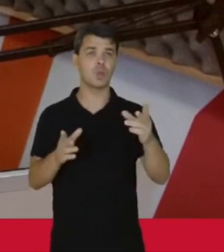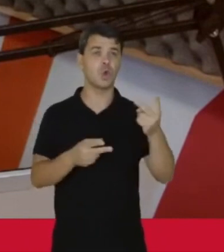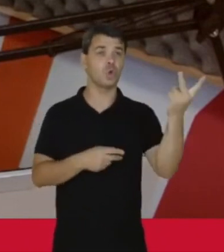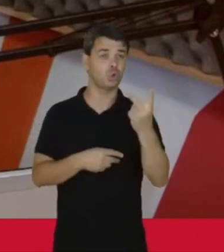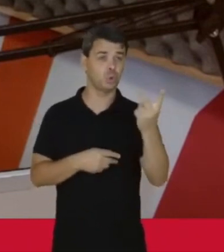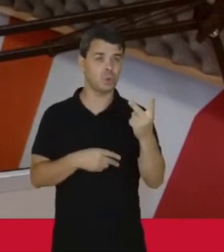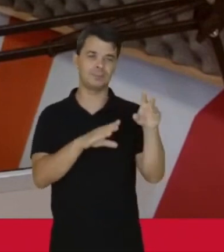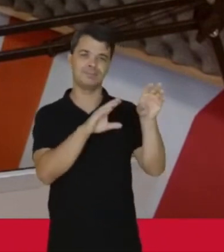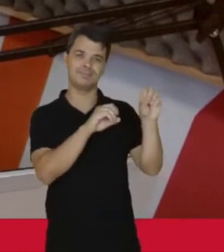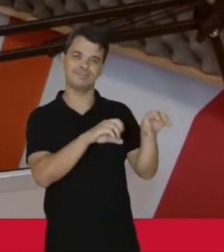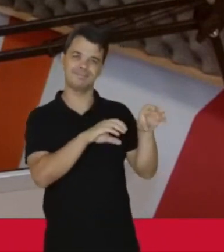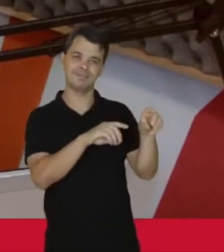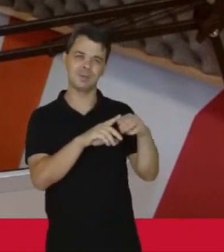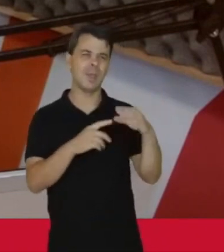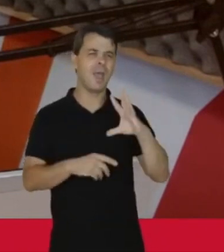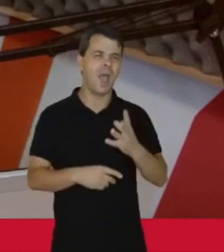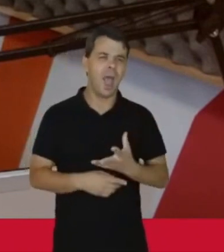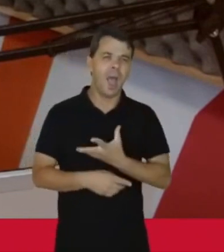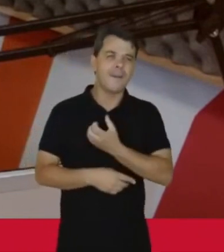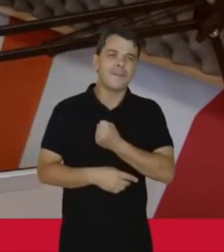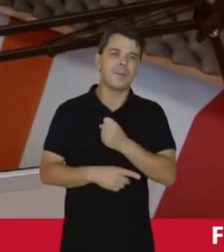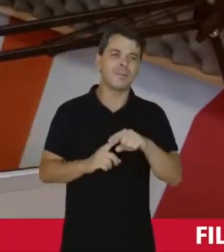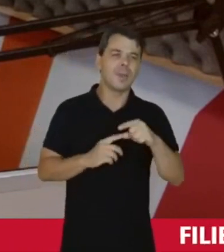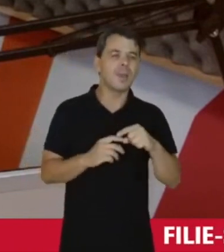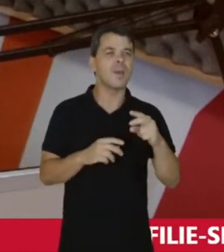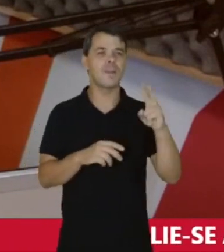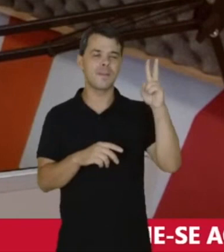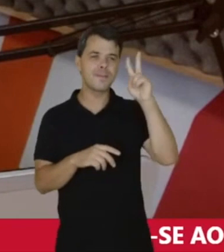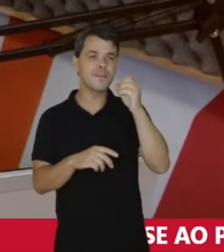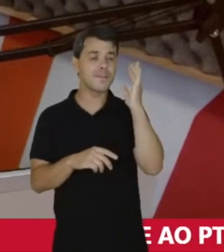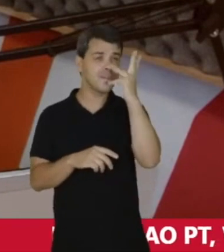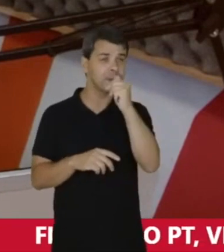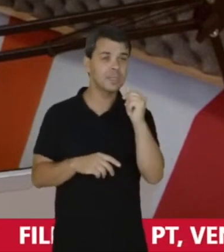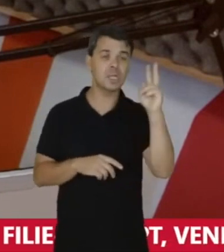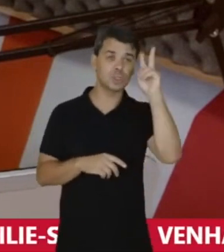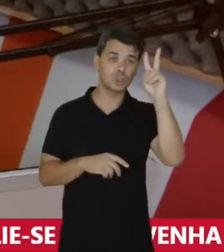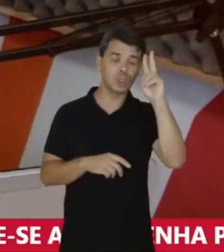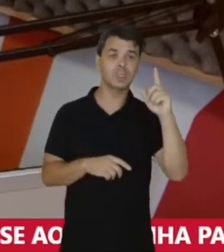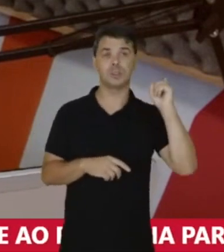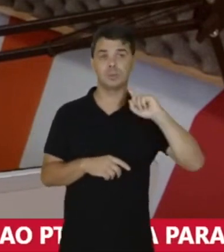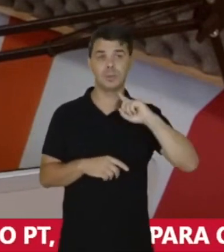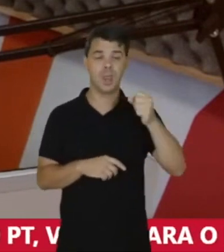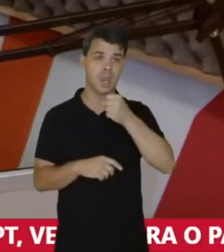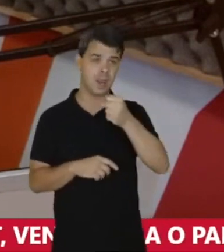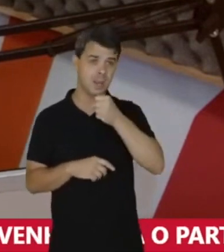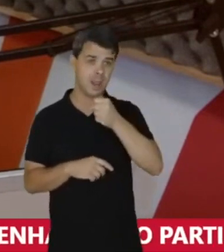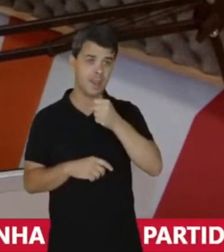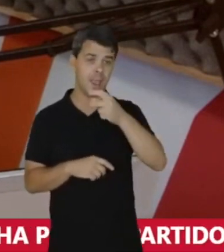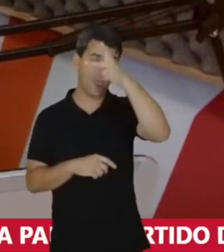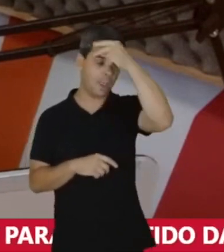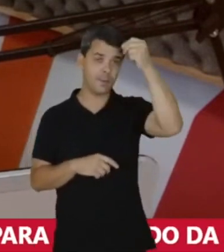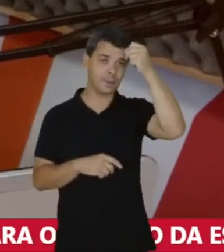duas educadoras apaixonadas que estão escrevendo também uma bela história na política de Minas Gerais. Eu entrevisto a prefeita